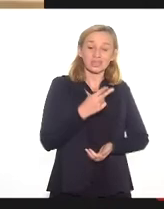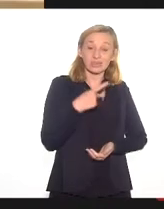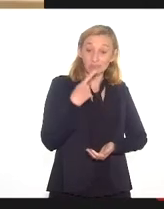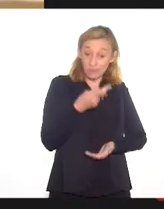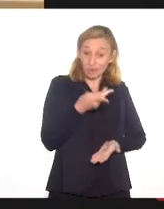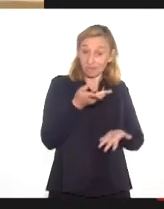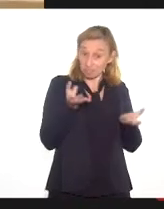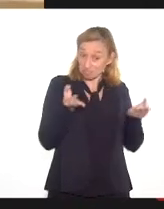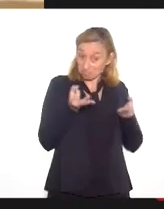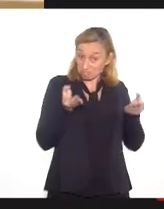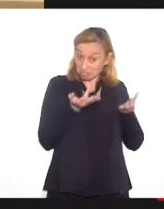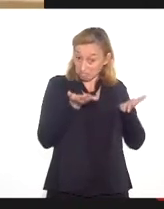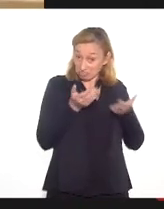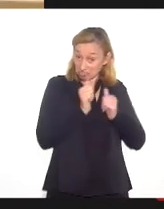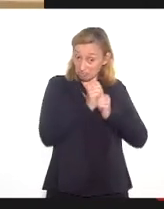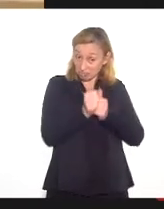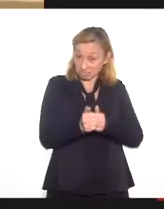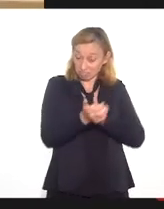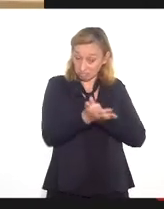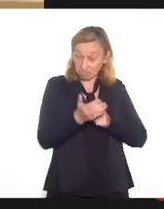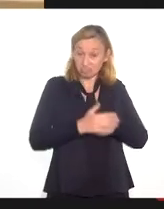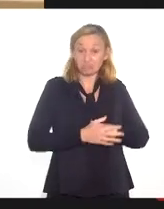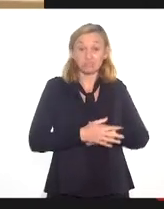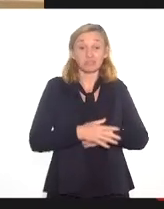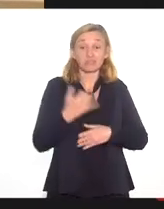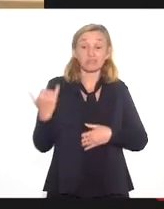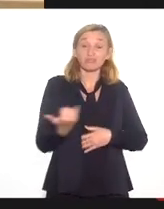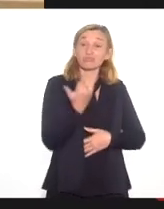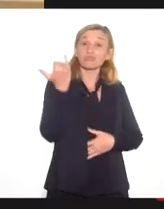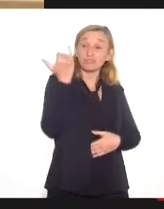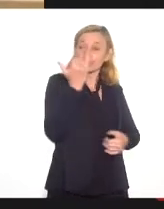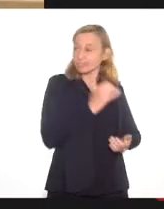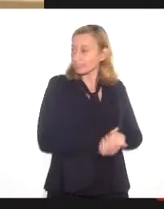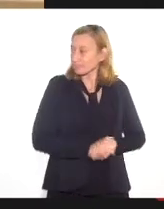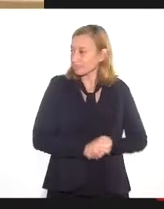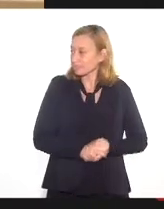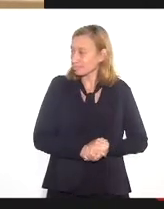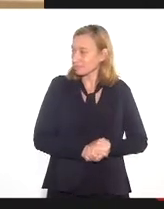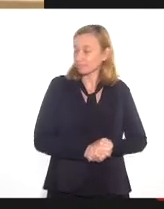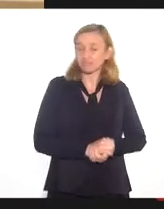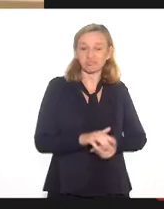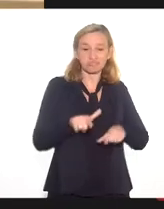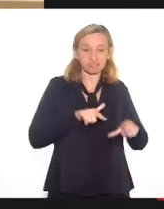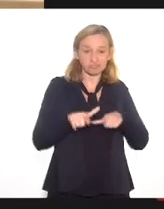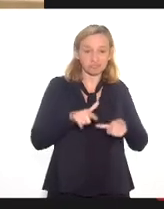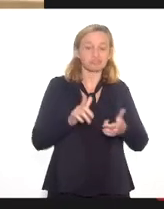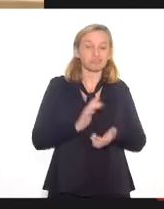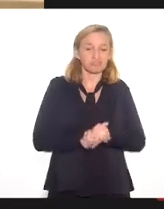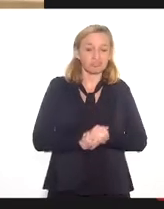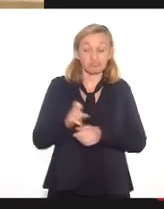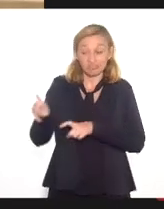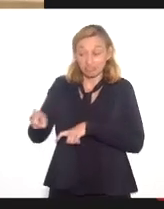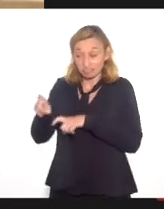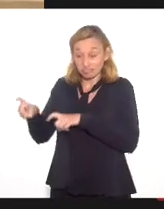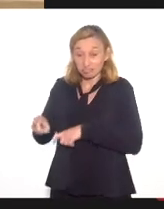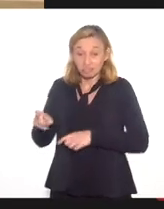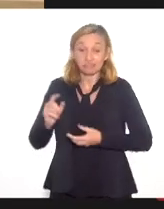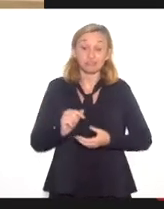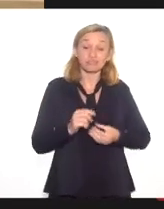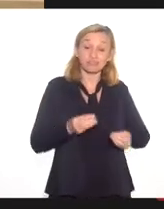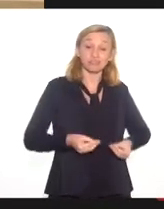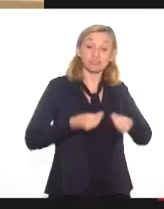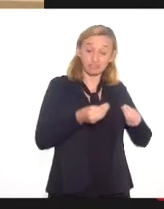excelente fala conduzindo aí inclusive a importância da reforma agrária da condições